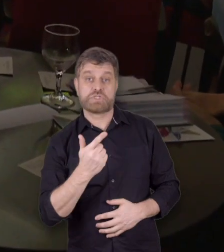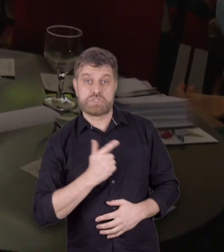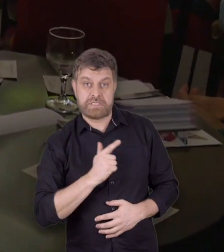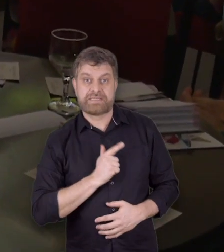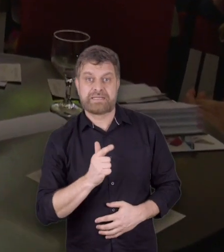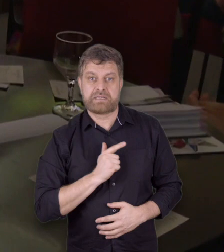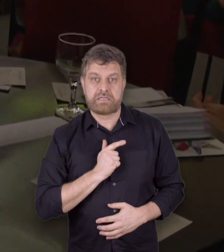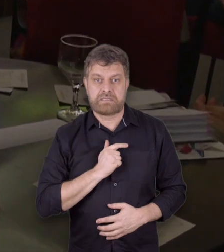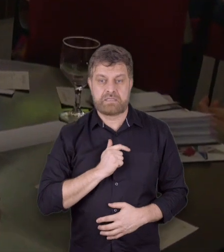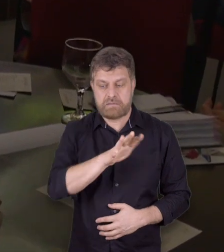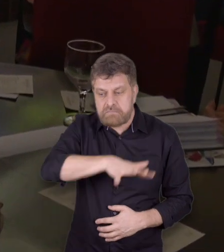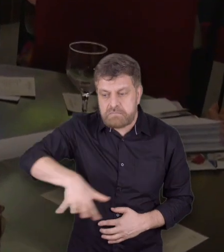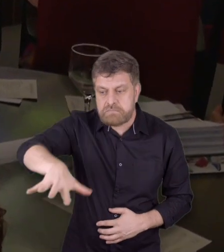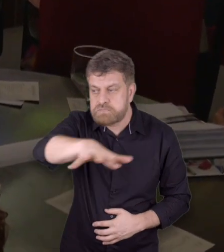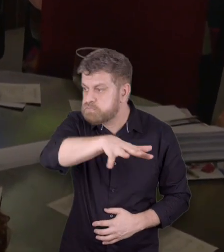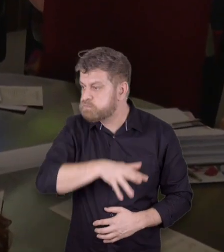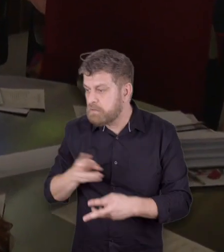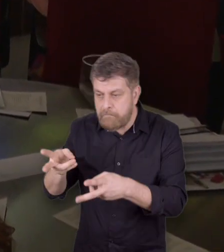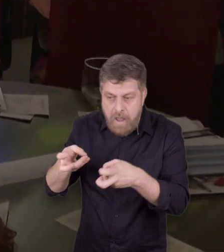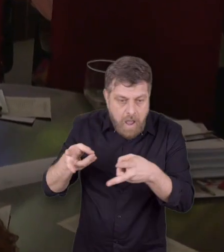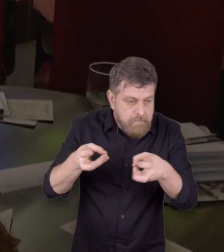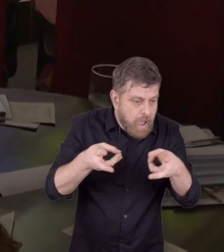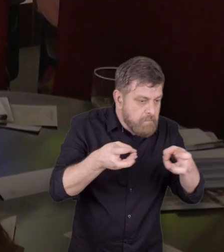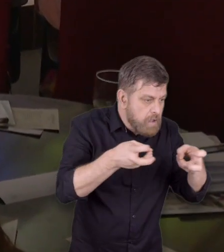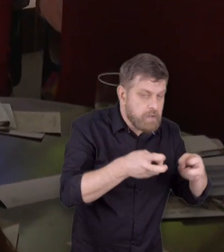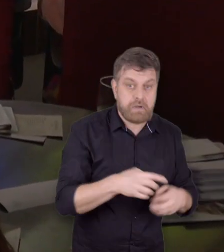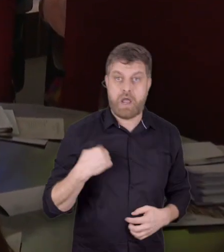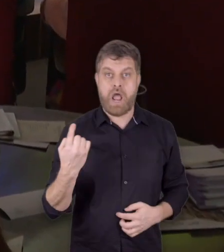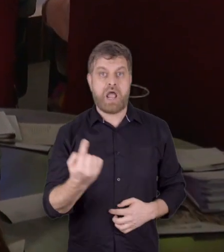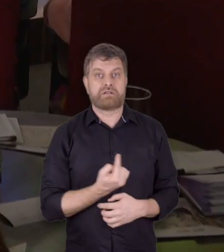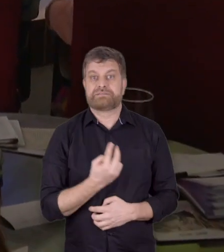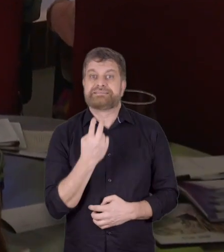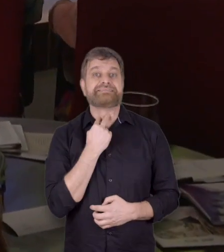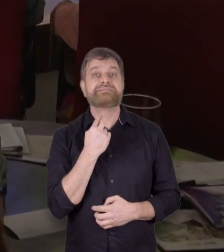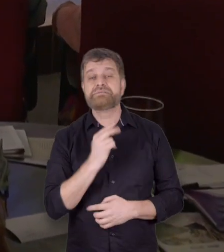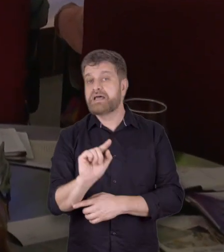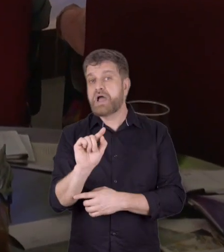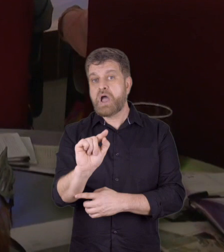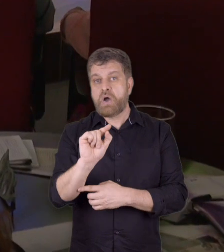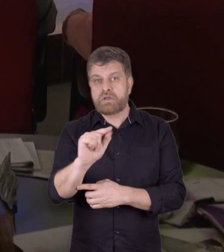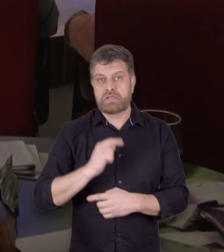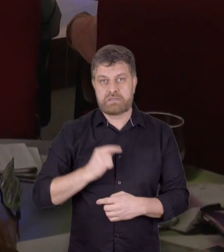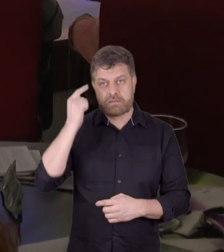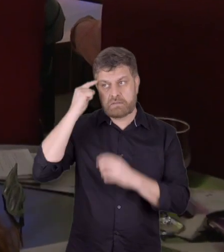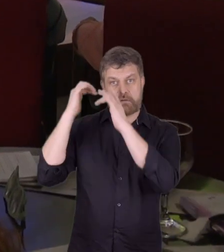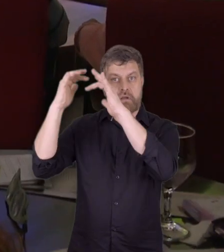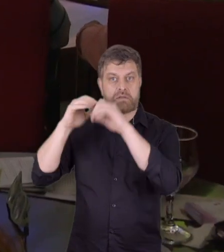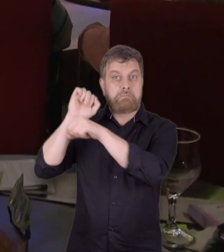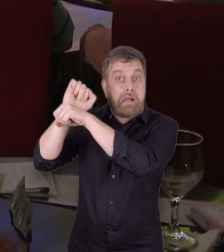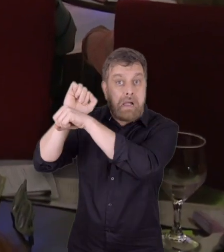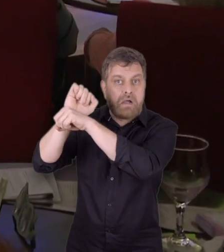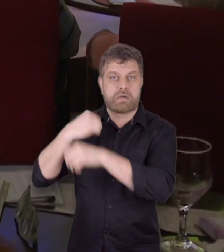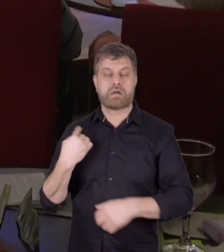esses infooceanos à nossa volta e nós não somos capazes, com a cognição